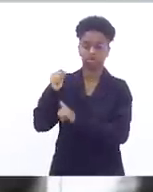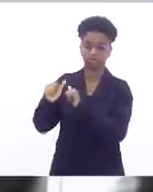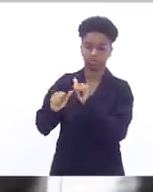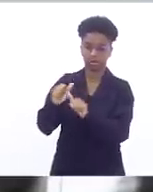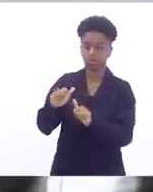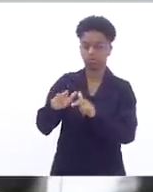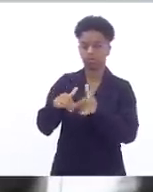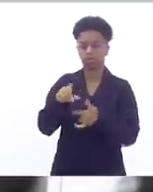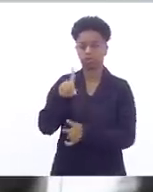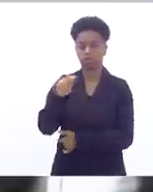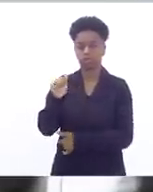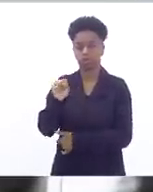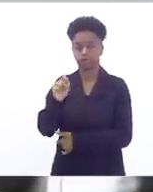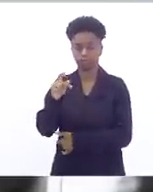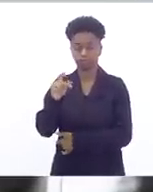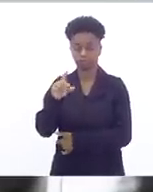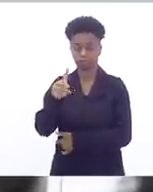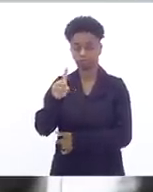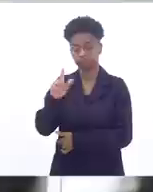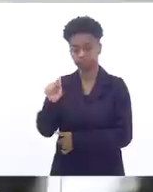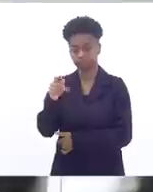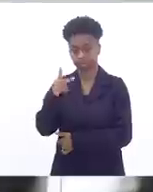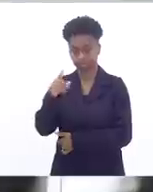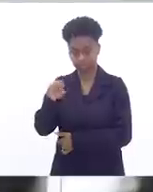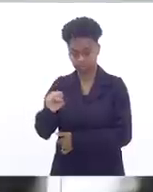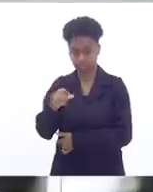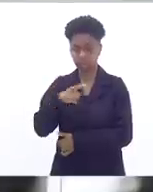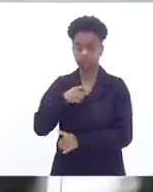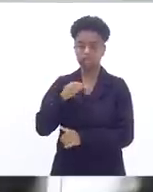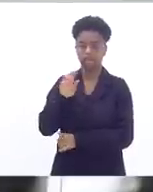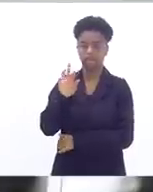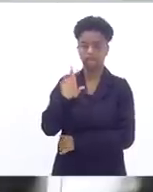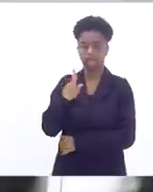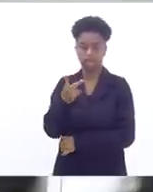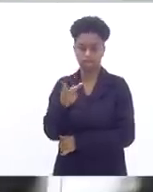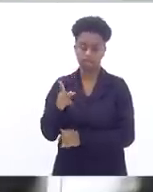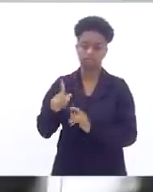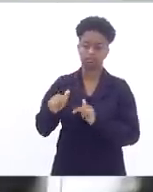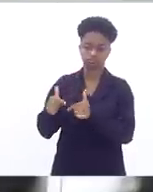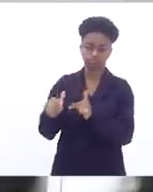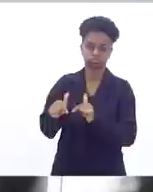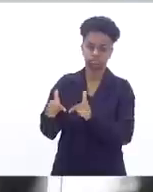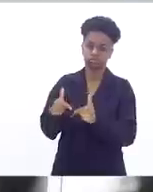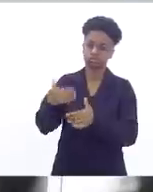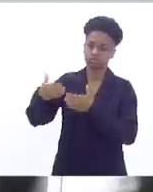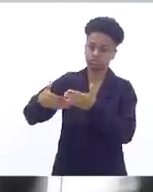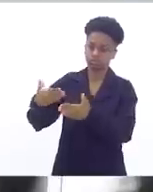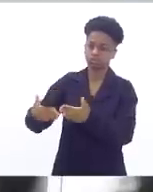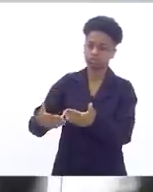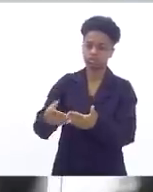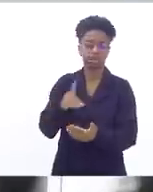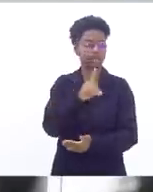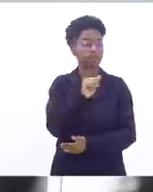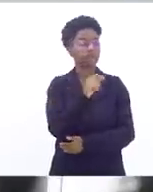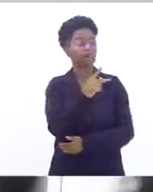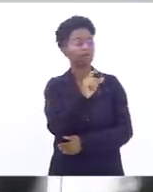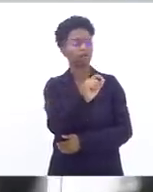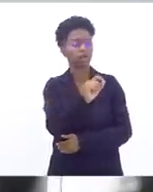apps eram feitos em cada RH e levado isso para frente e sendo feitos atualizações